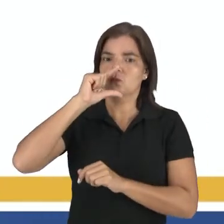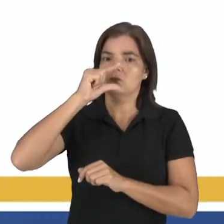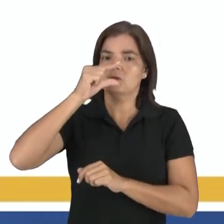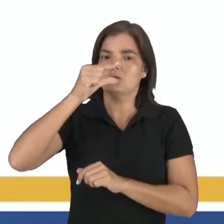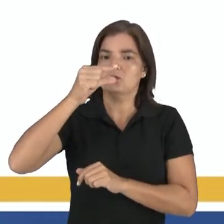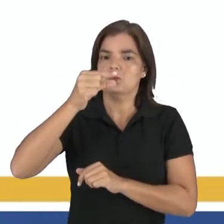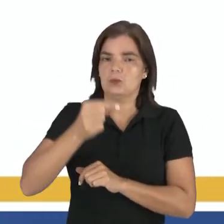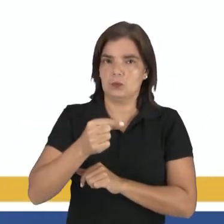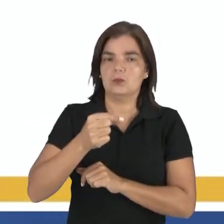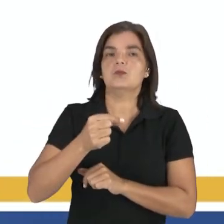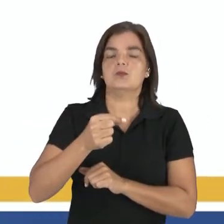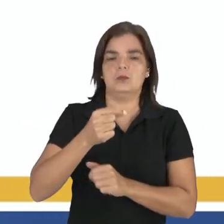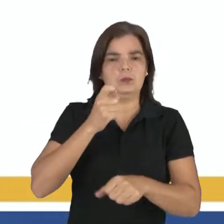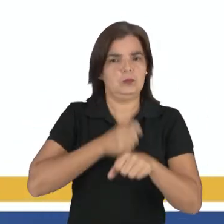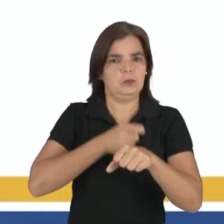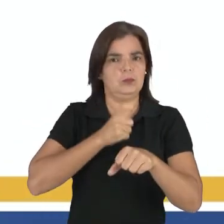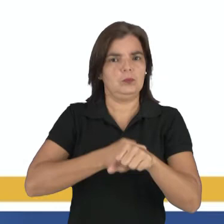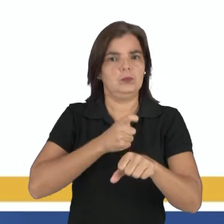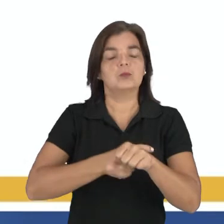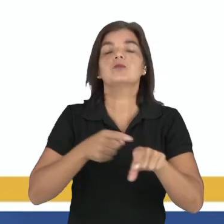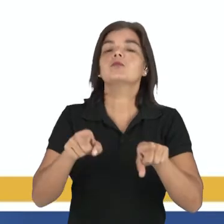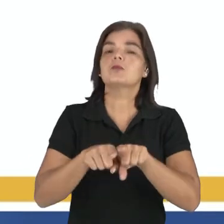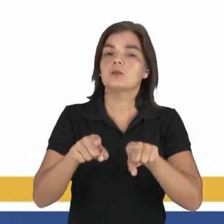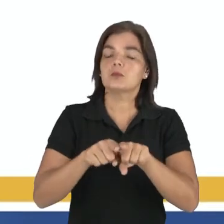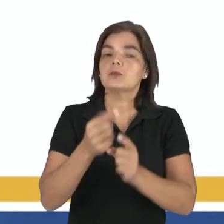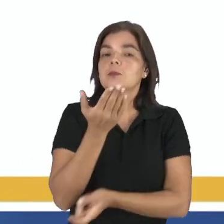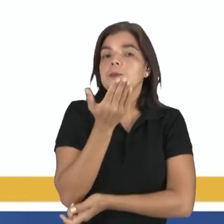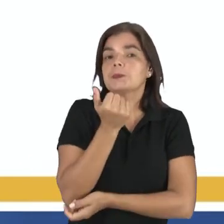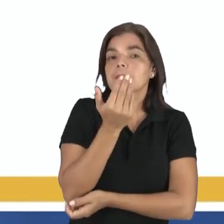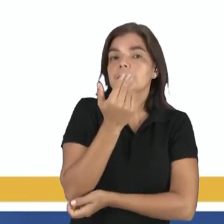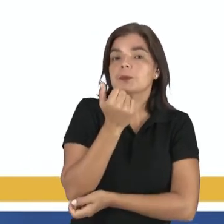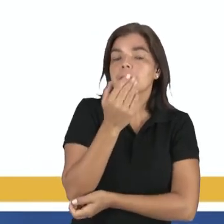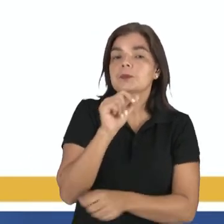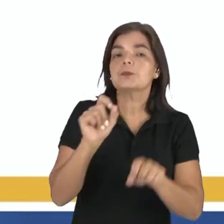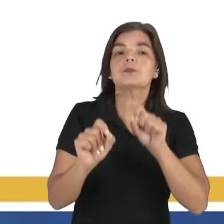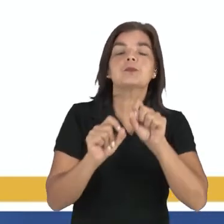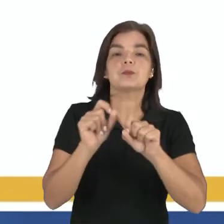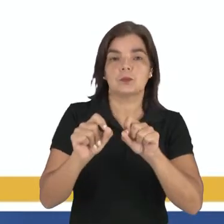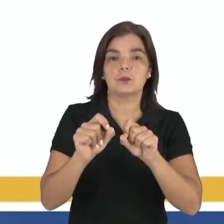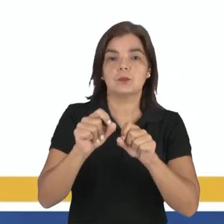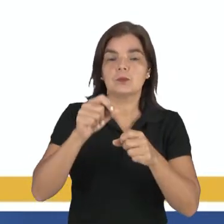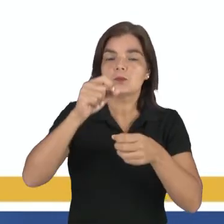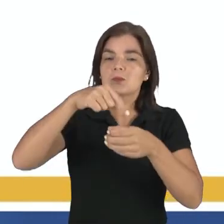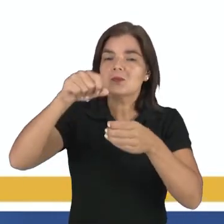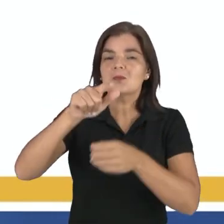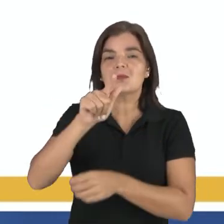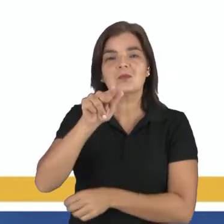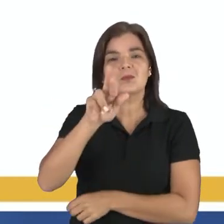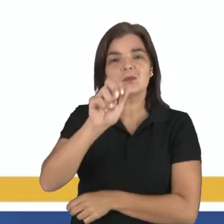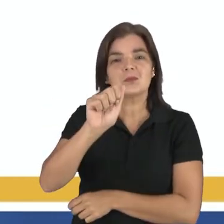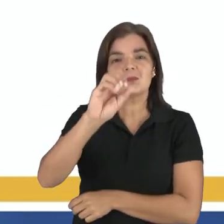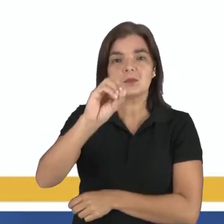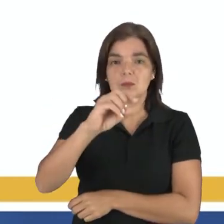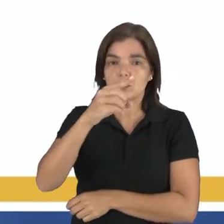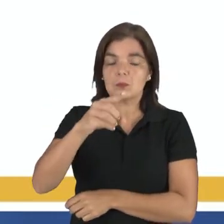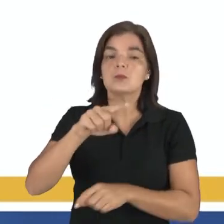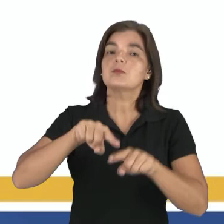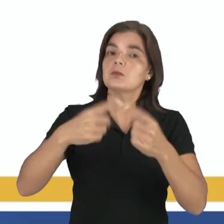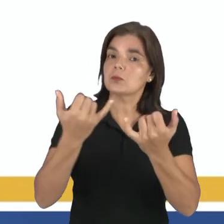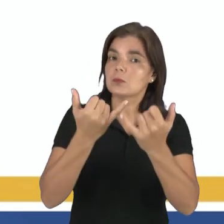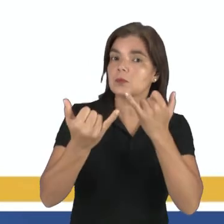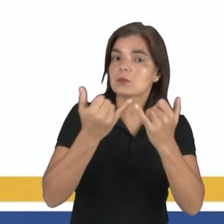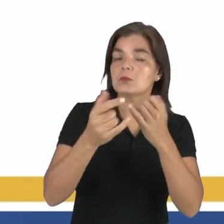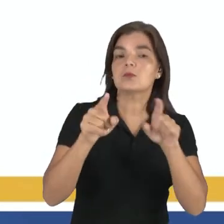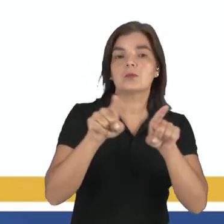e um pouco mais resistente eram aves que se alimentavam de grãos. São aves da mesma